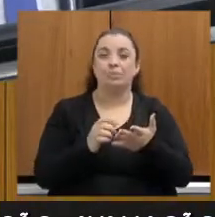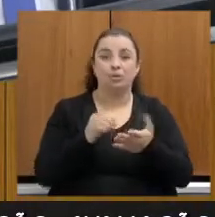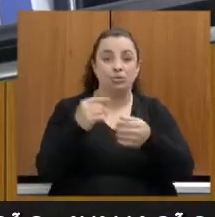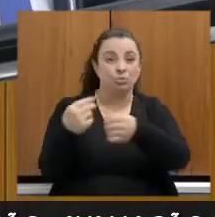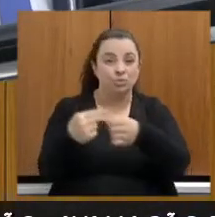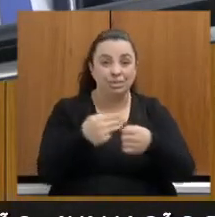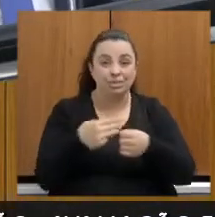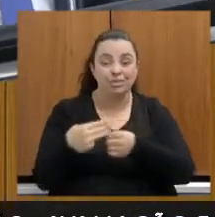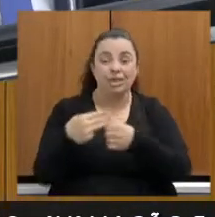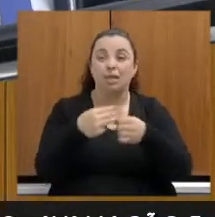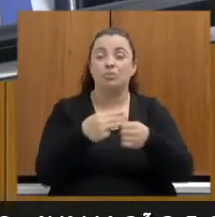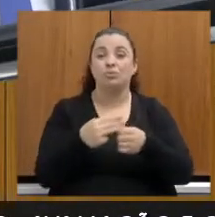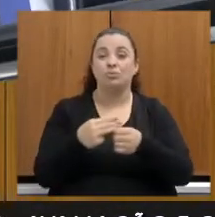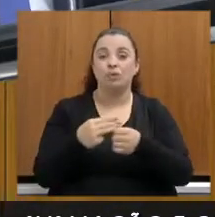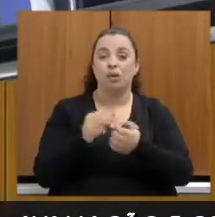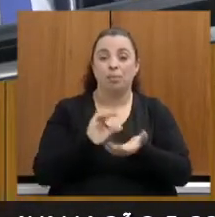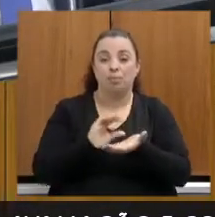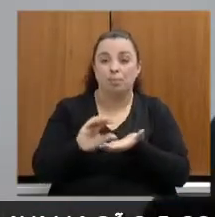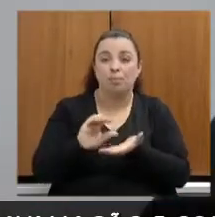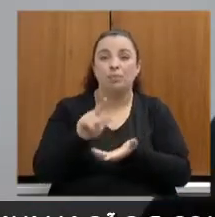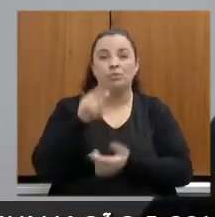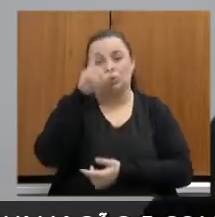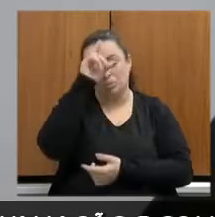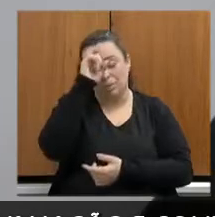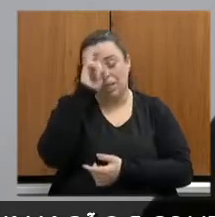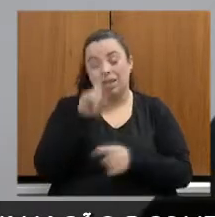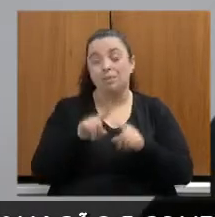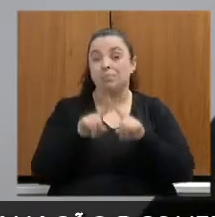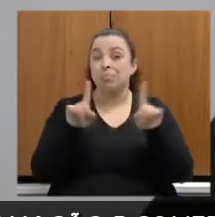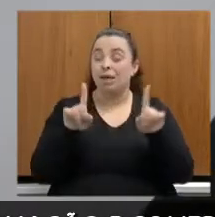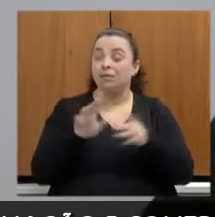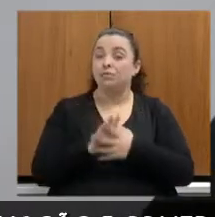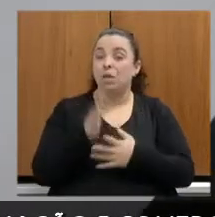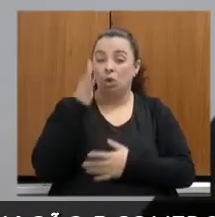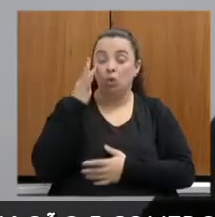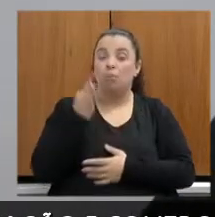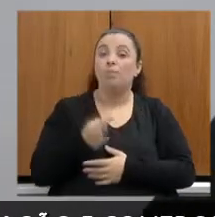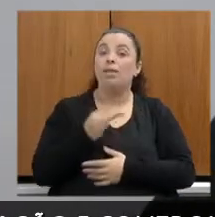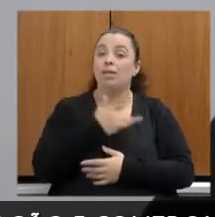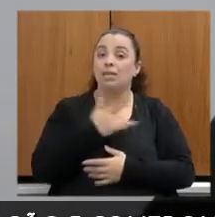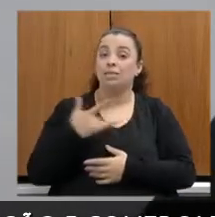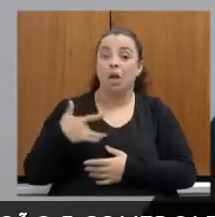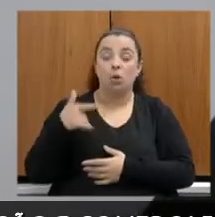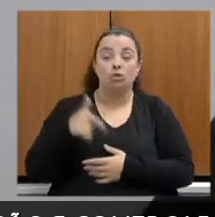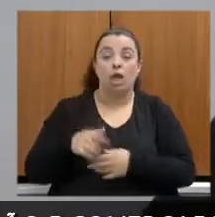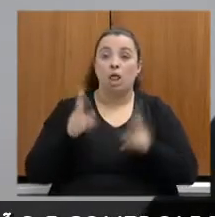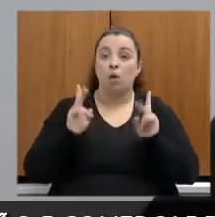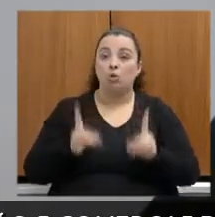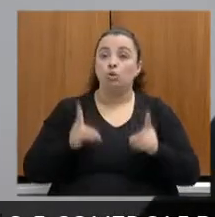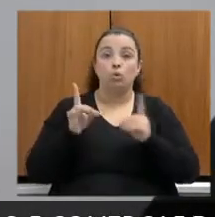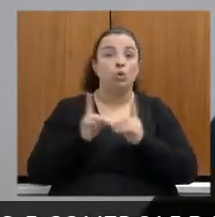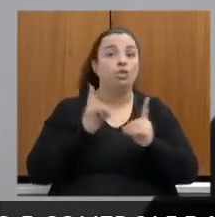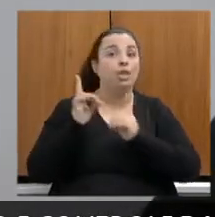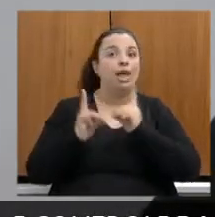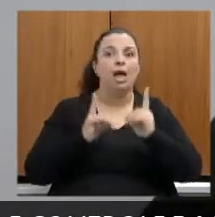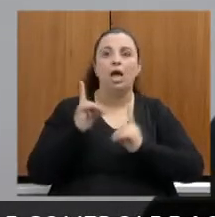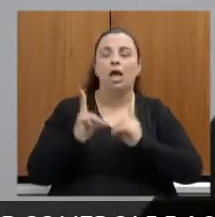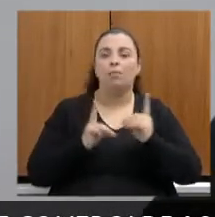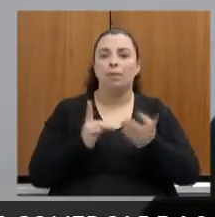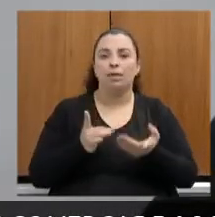hospitais mais eu entendo que a saúde ela dinâmica é importante que que haja uma compreensão